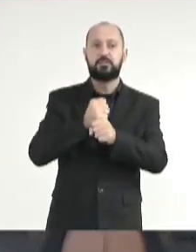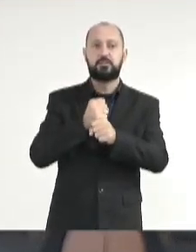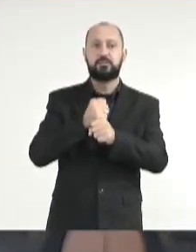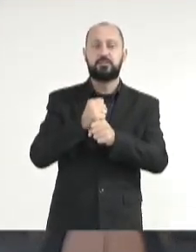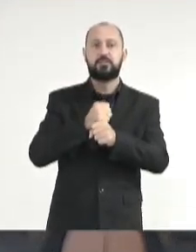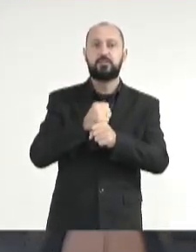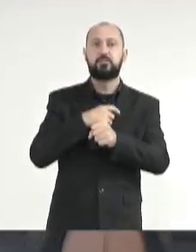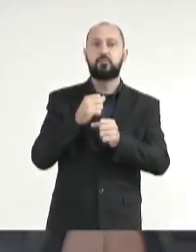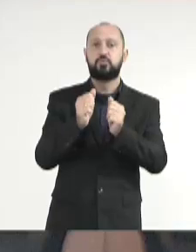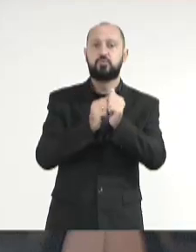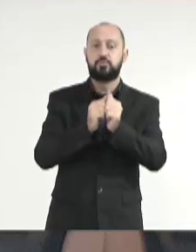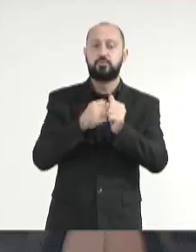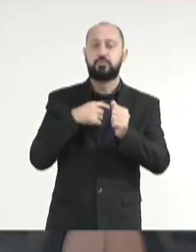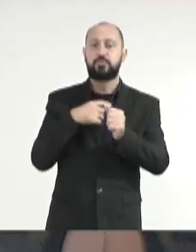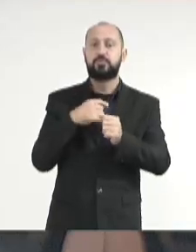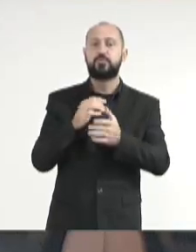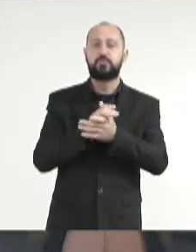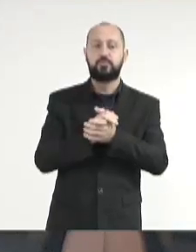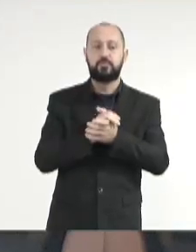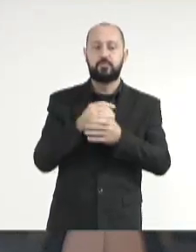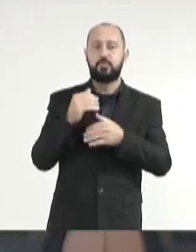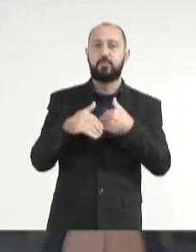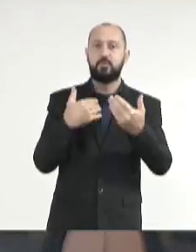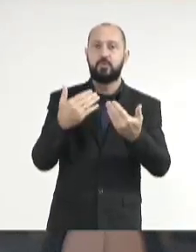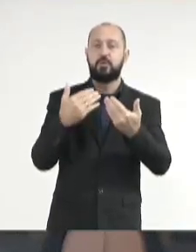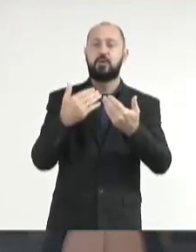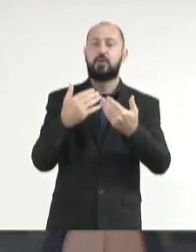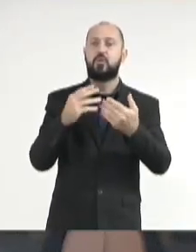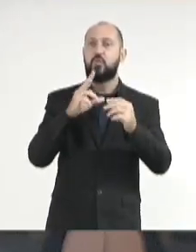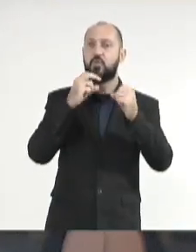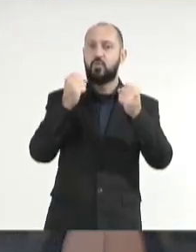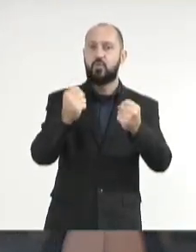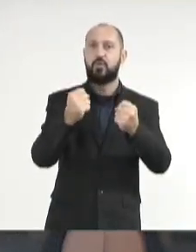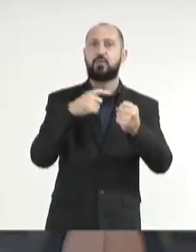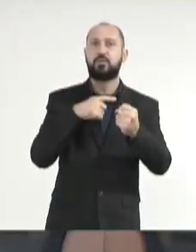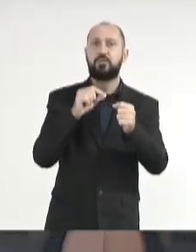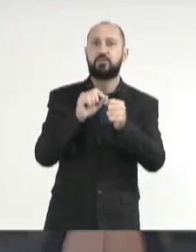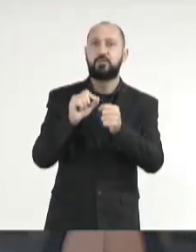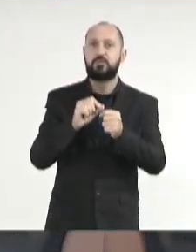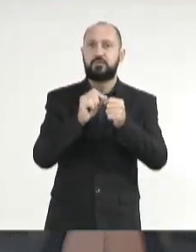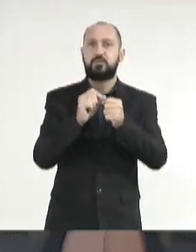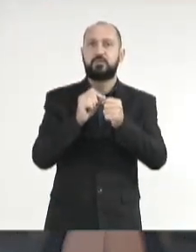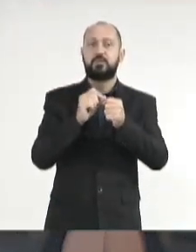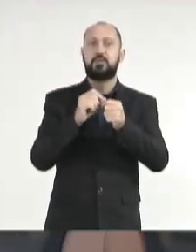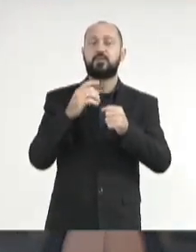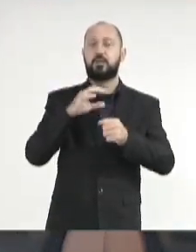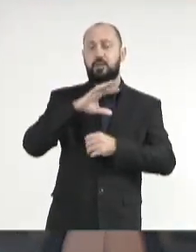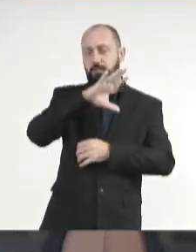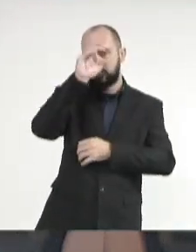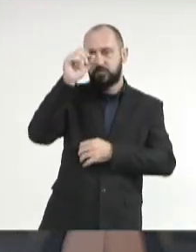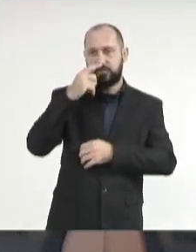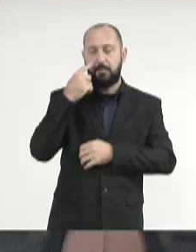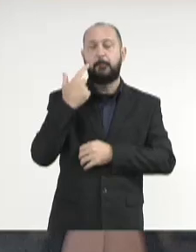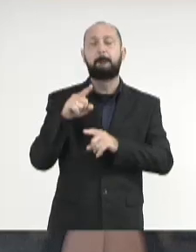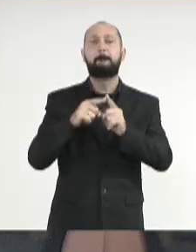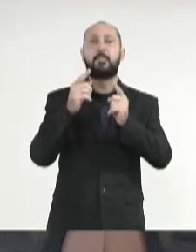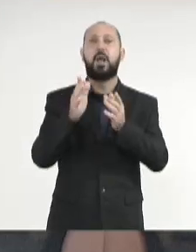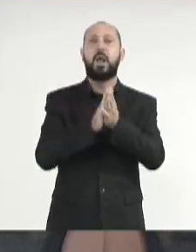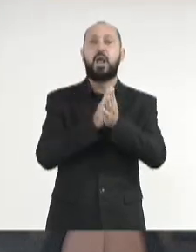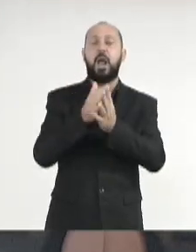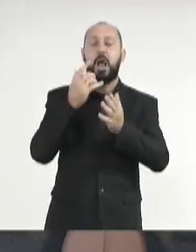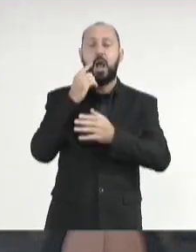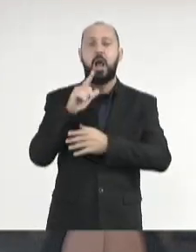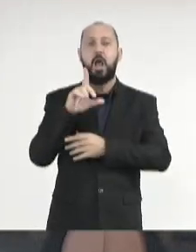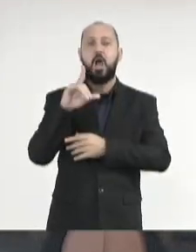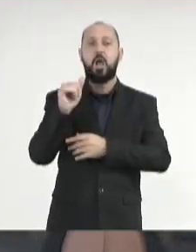Estado cresceu quase 10 bilhões de reais, um crescimento muito robusto, né, que reflete o crescimento de Mato Grosso do Sul também, mas a expectativa da LOA